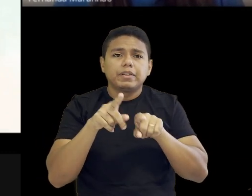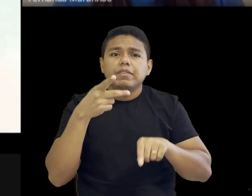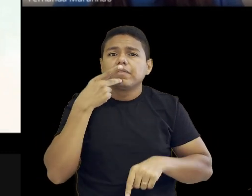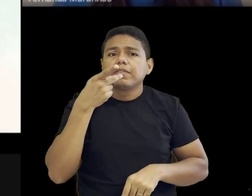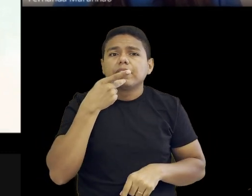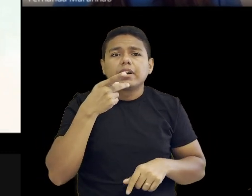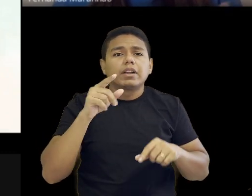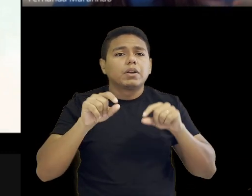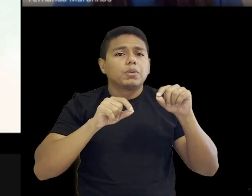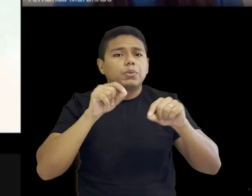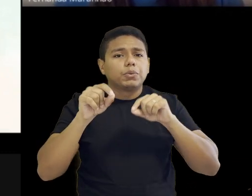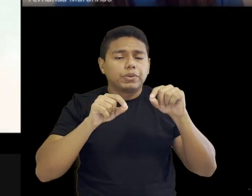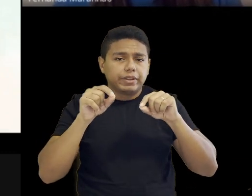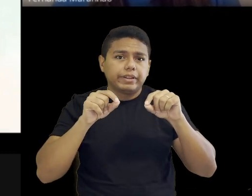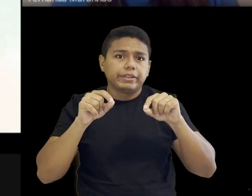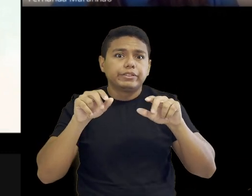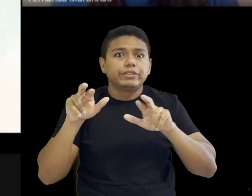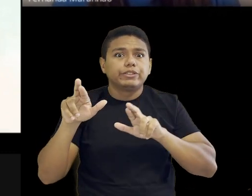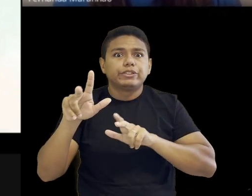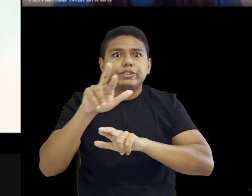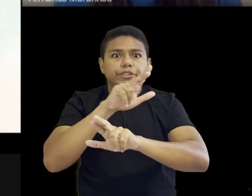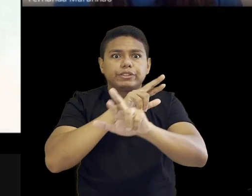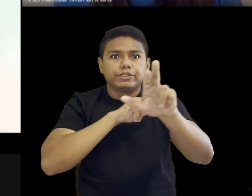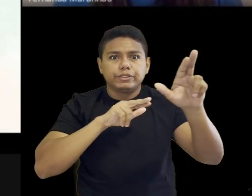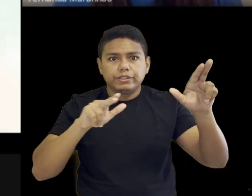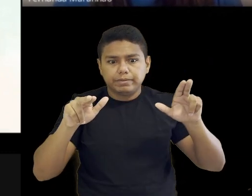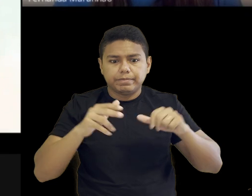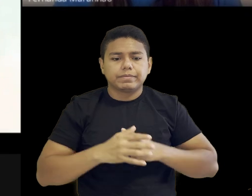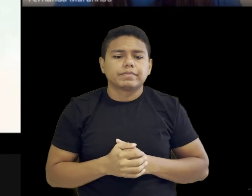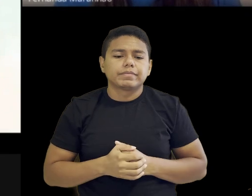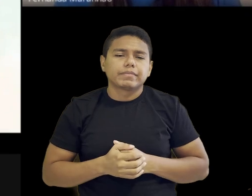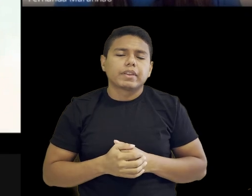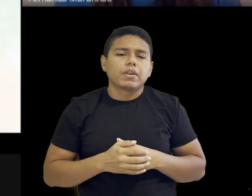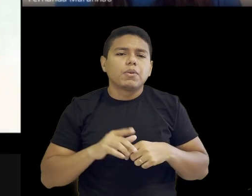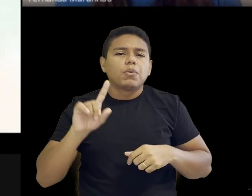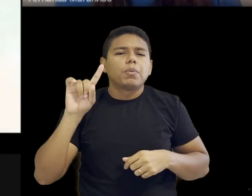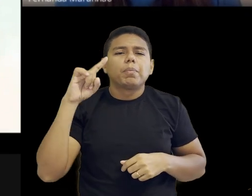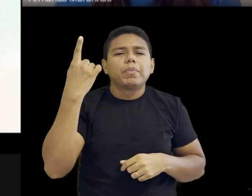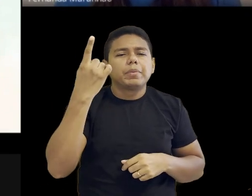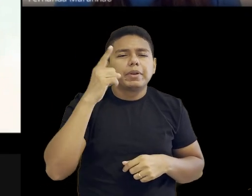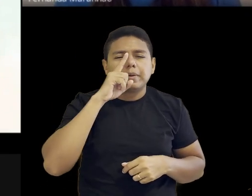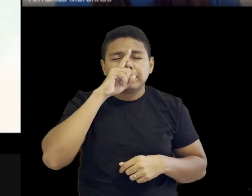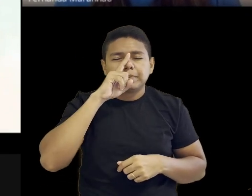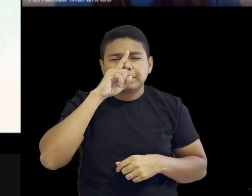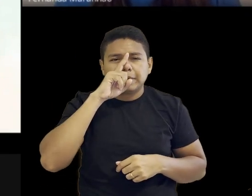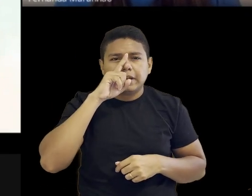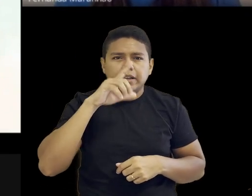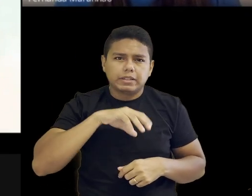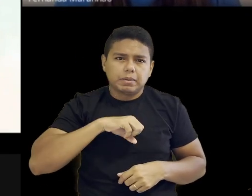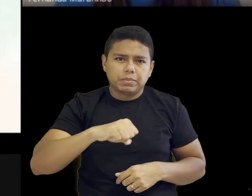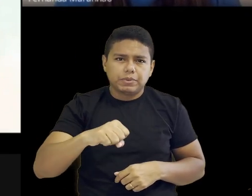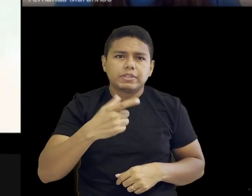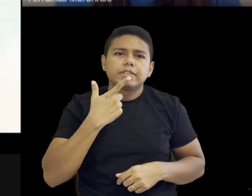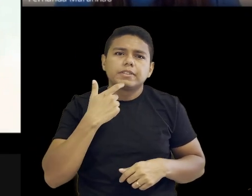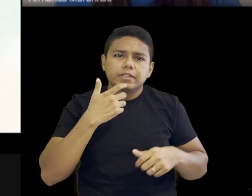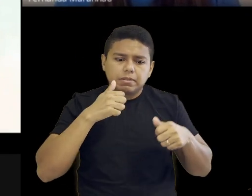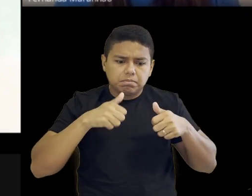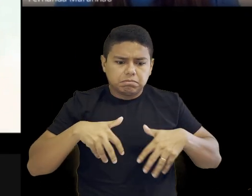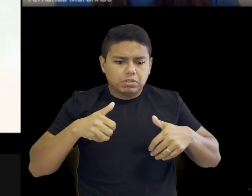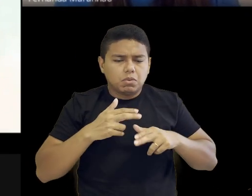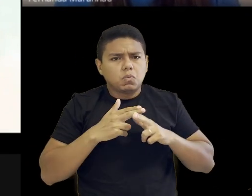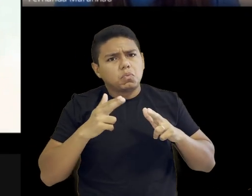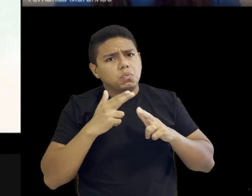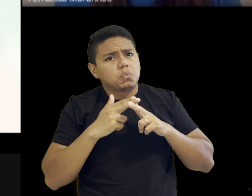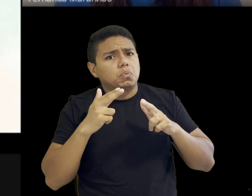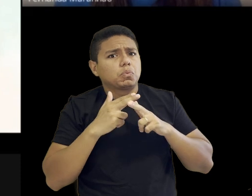clínicas, falando qual a diferenciação entre uma condição e outra. Nós começamos com a ameaça de abortamento, que já inclusive discutimos, em que o